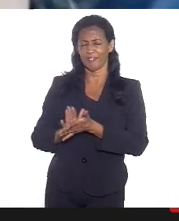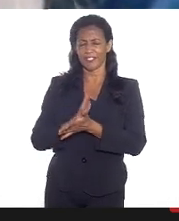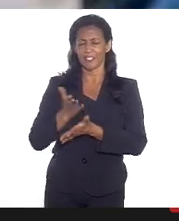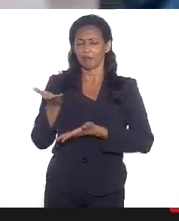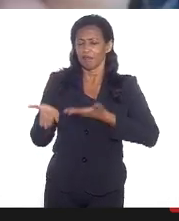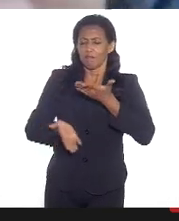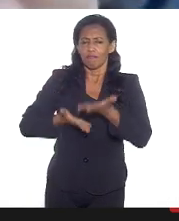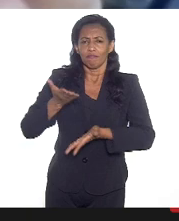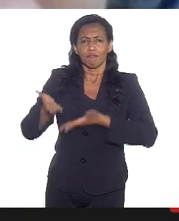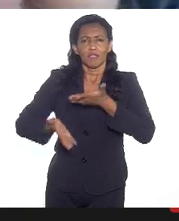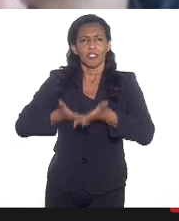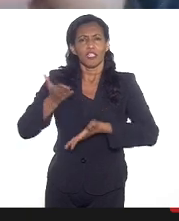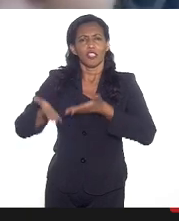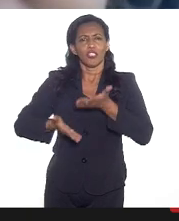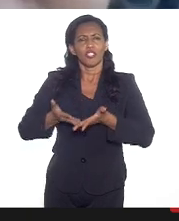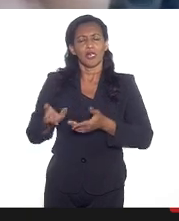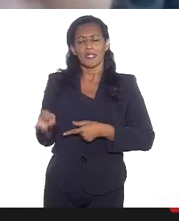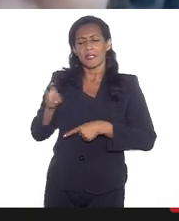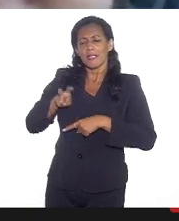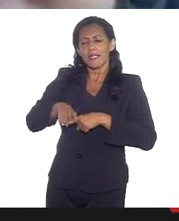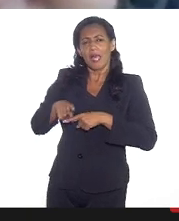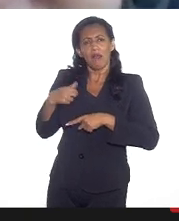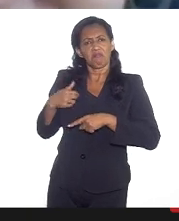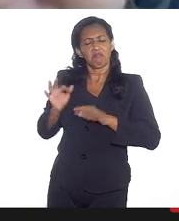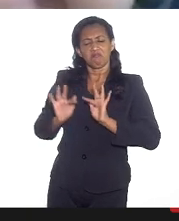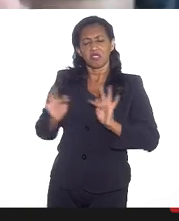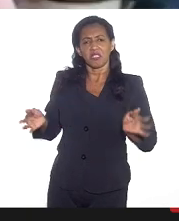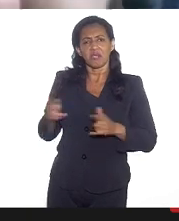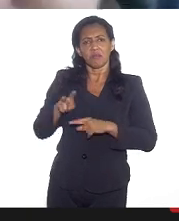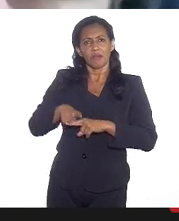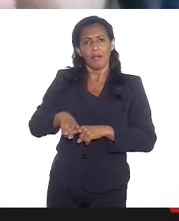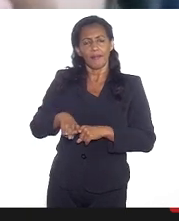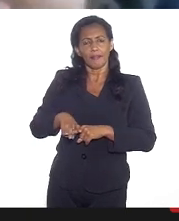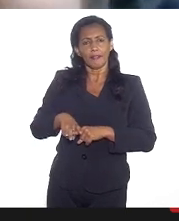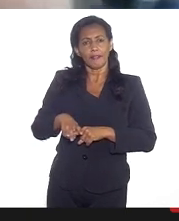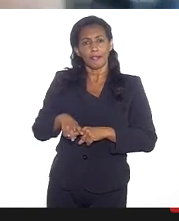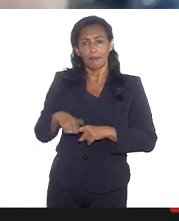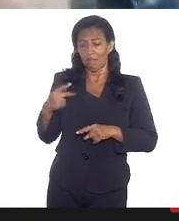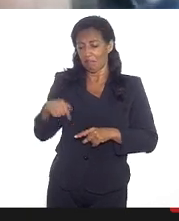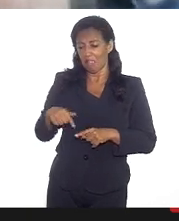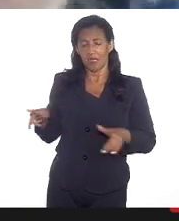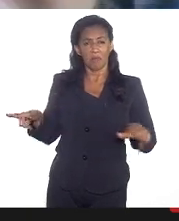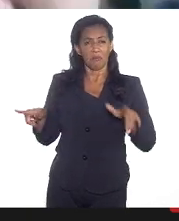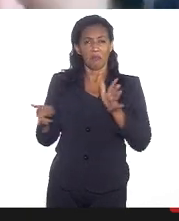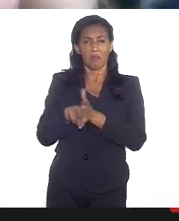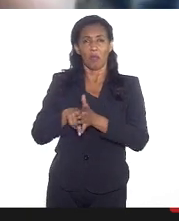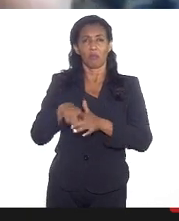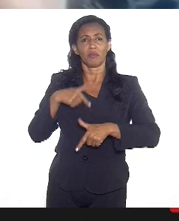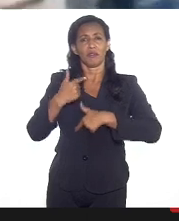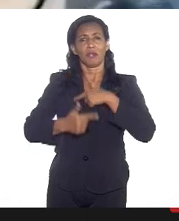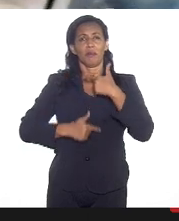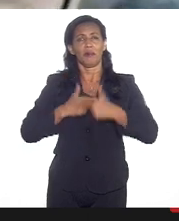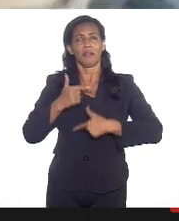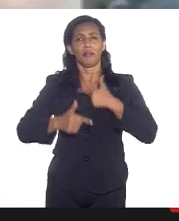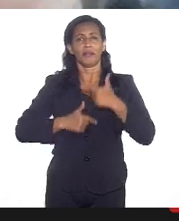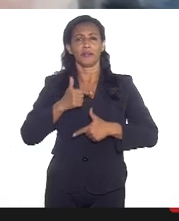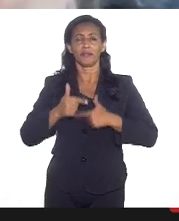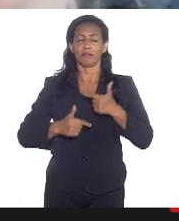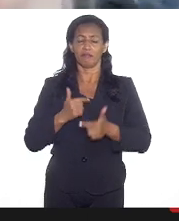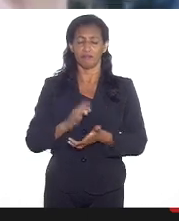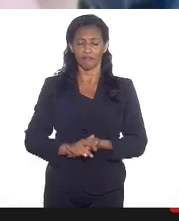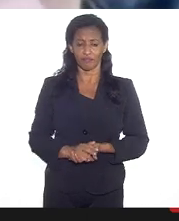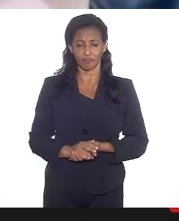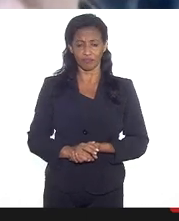23 anos ao tribunal, sentado na minha cadeira, ali, exclusivamente trabalhando ali.